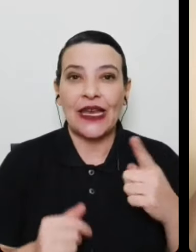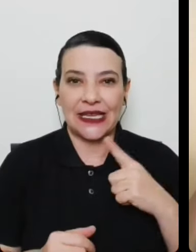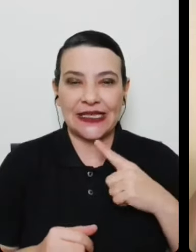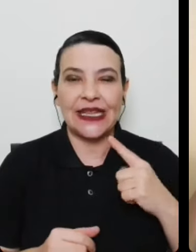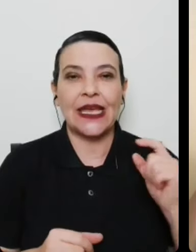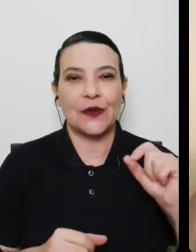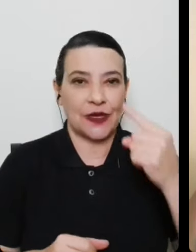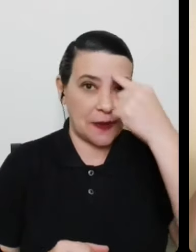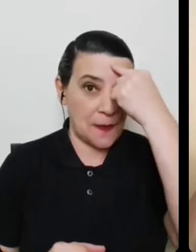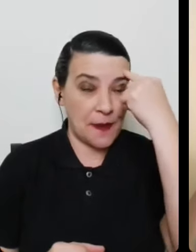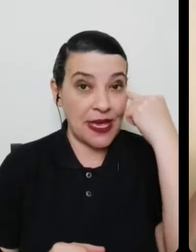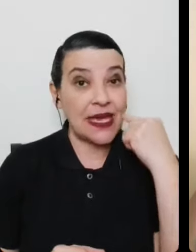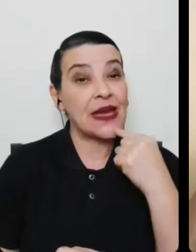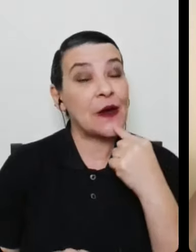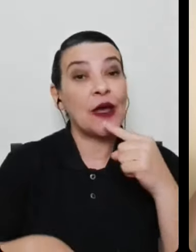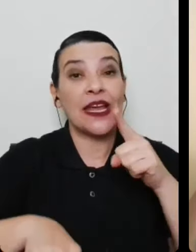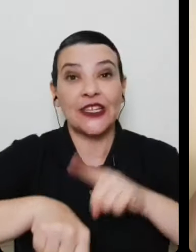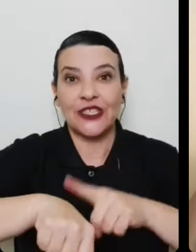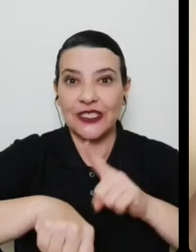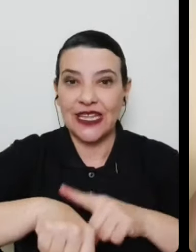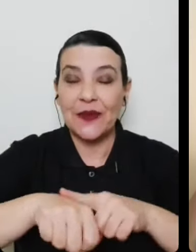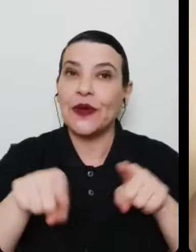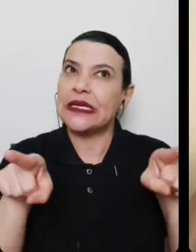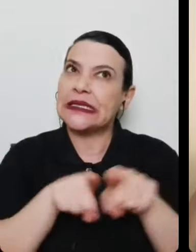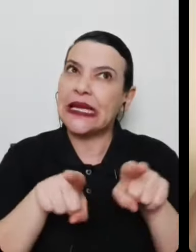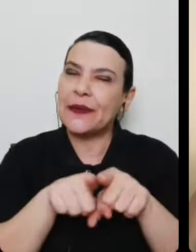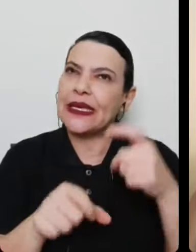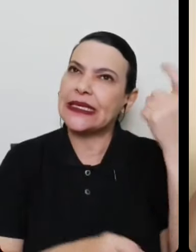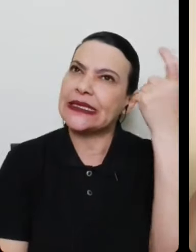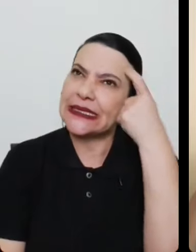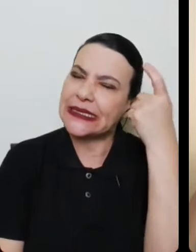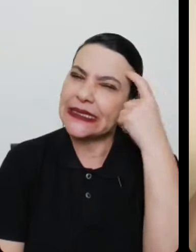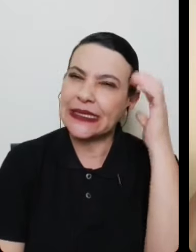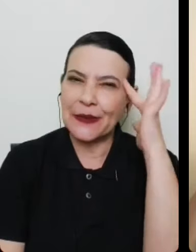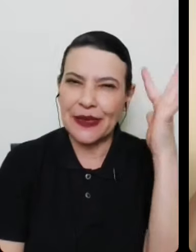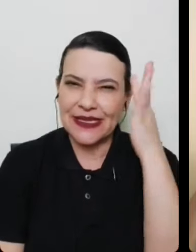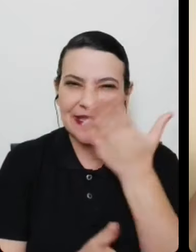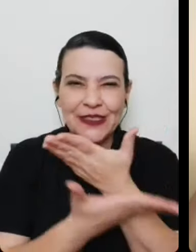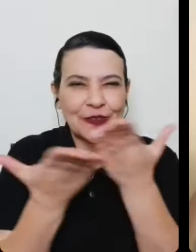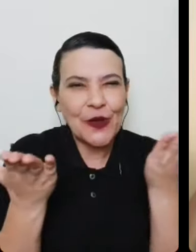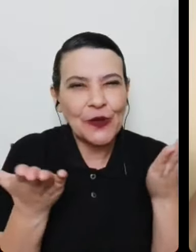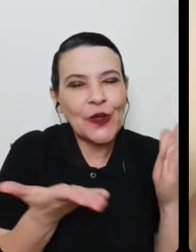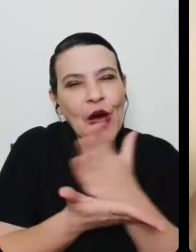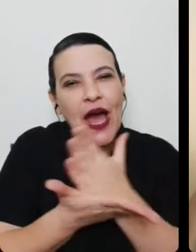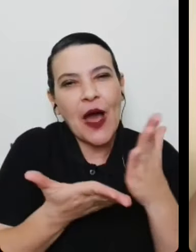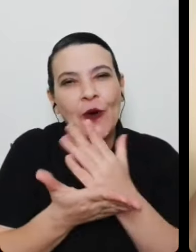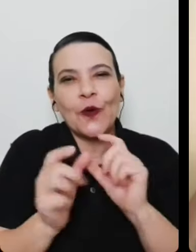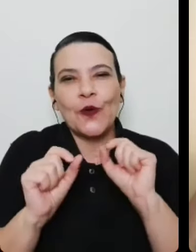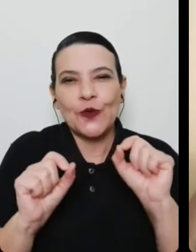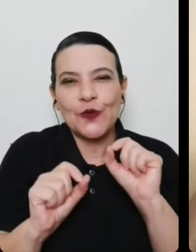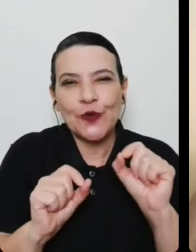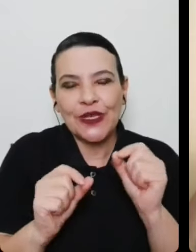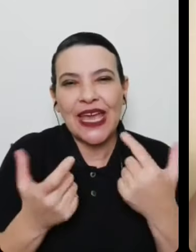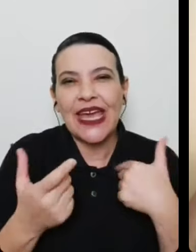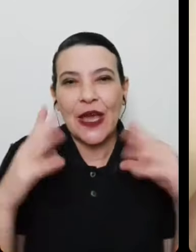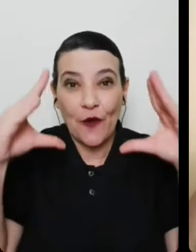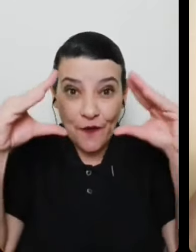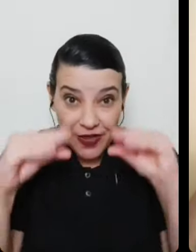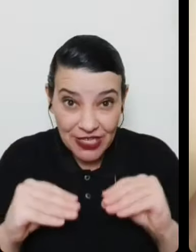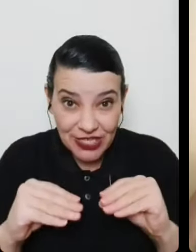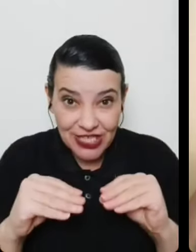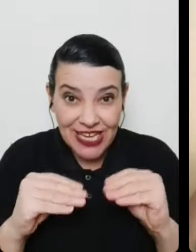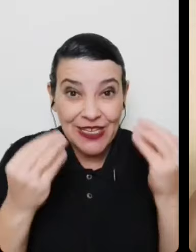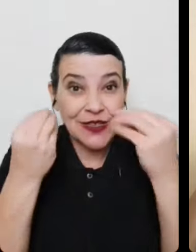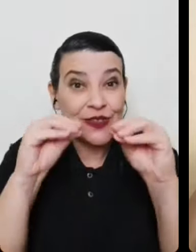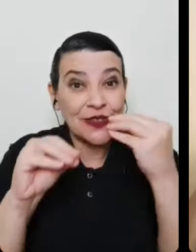né, de tempo, né? E eu estou aqui pensando, estava aqui. Acho que o pessoal ficou meio intimidado quando eu fechei os comentários e não